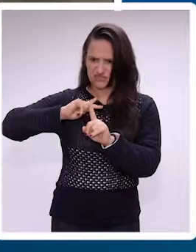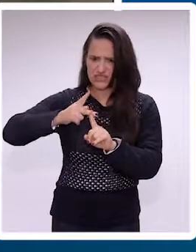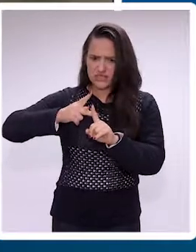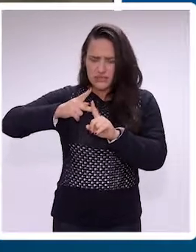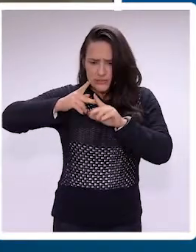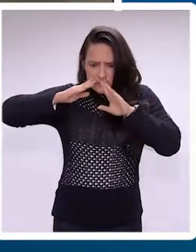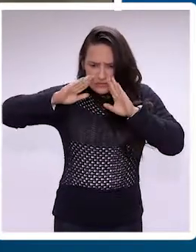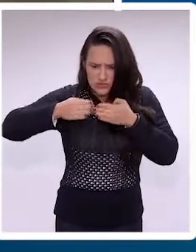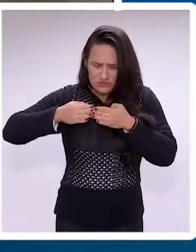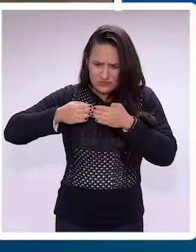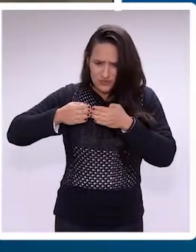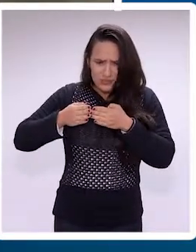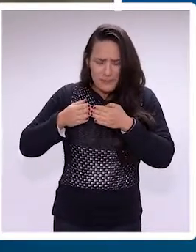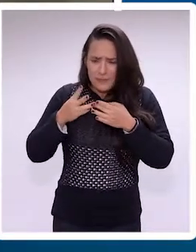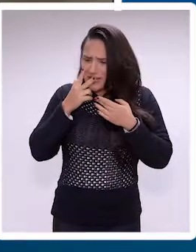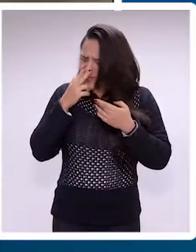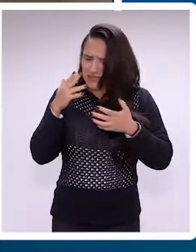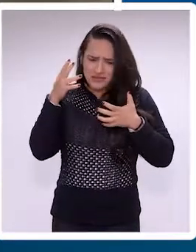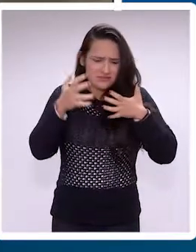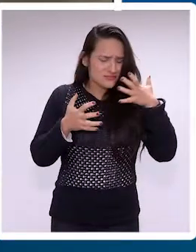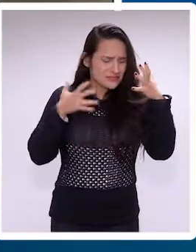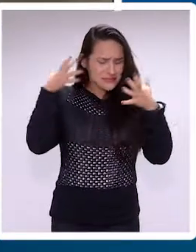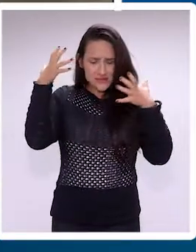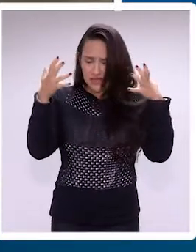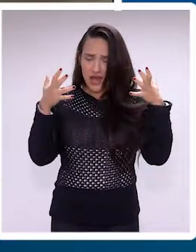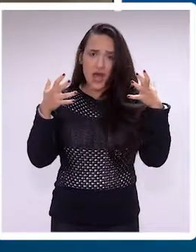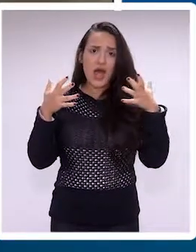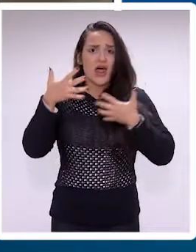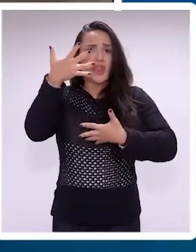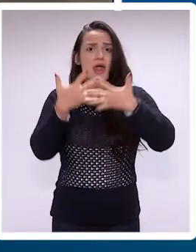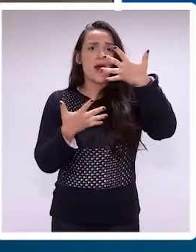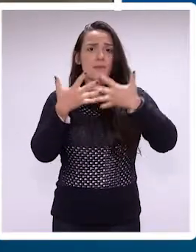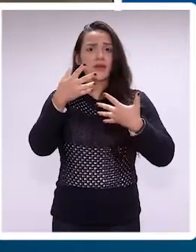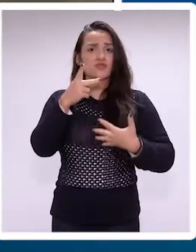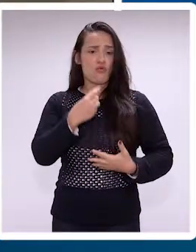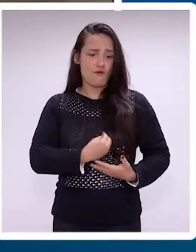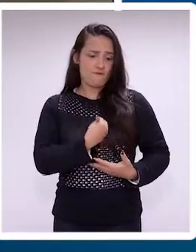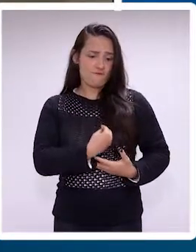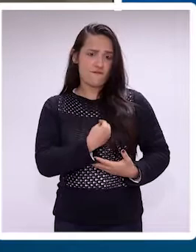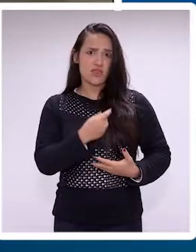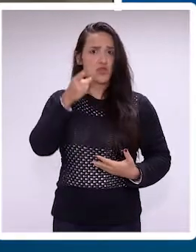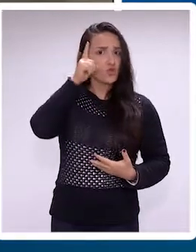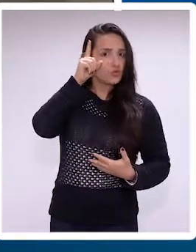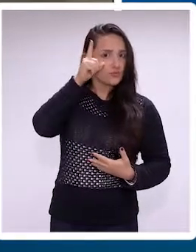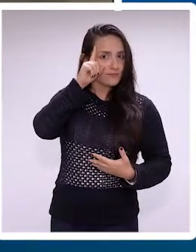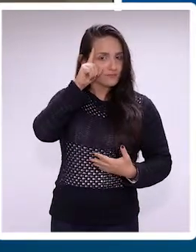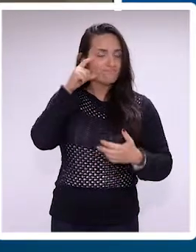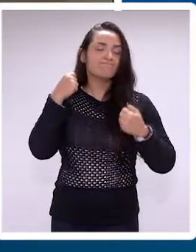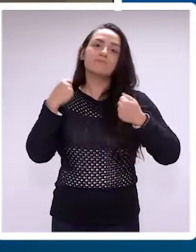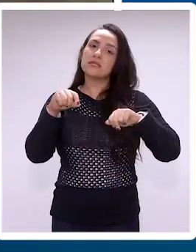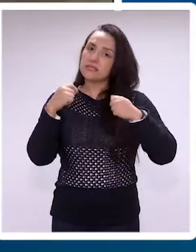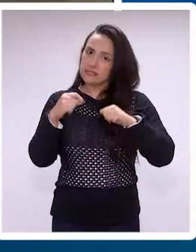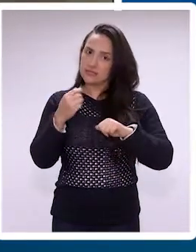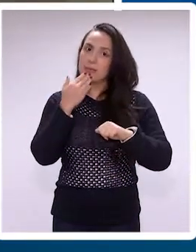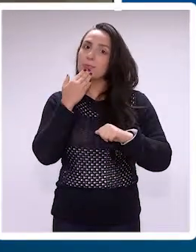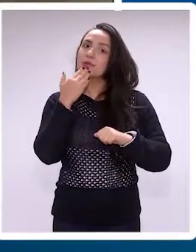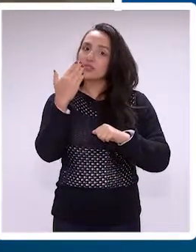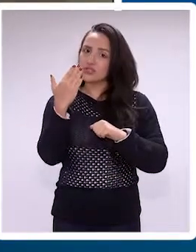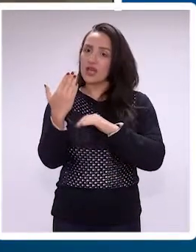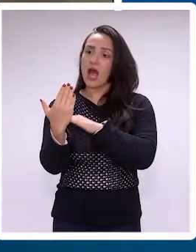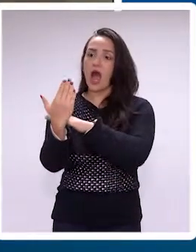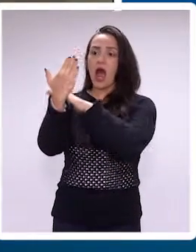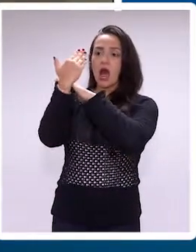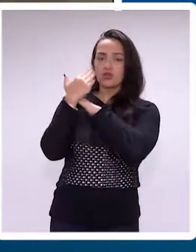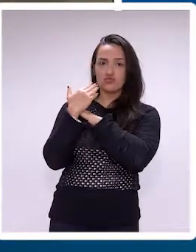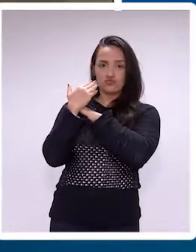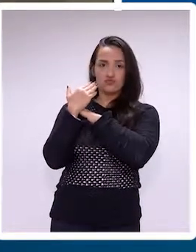o sentimento se torna obsessivo, excessivo e acaba interferindo no cotidiano, na vida das pessoas,